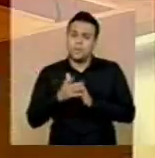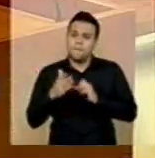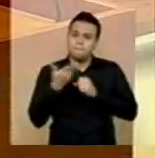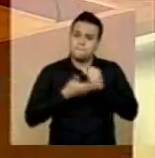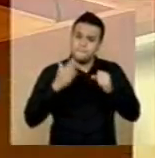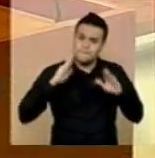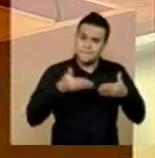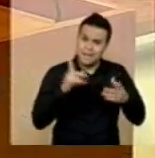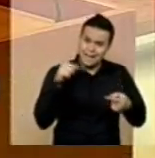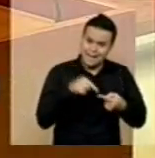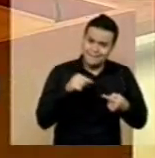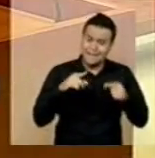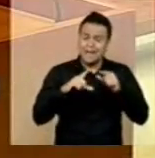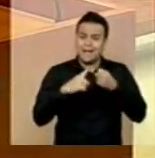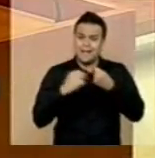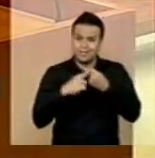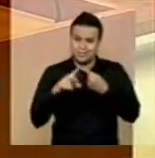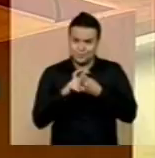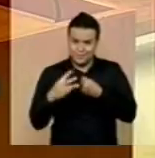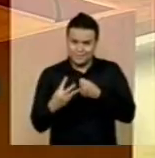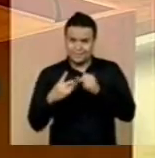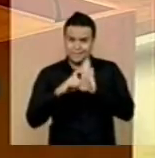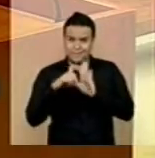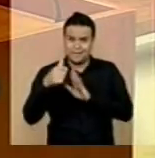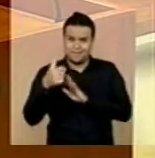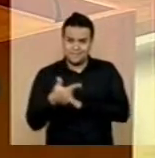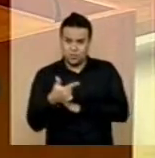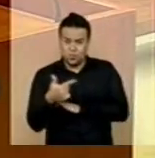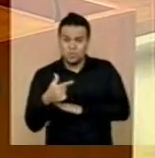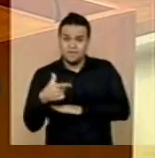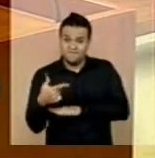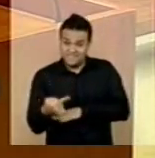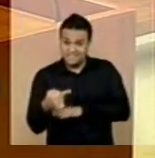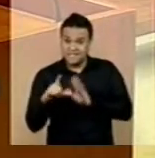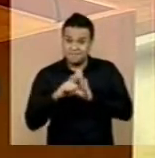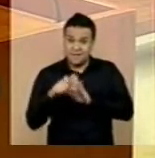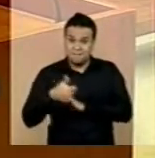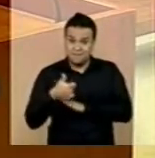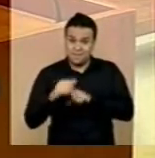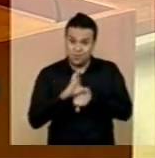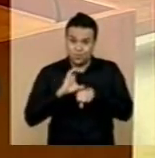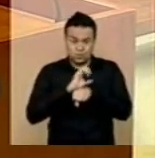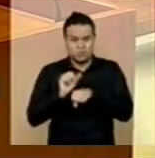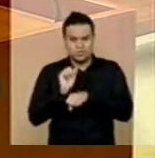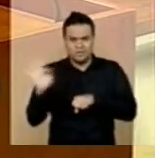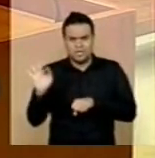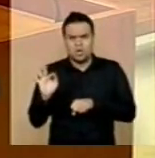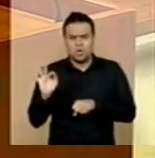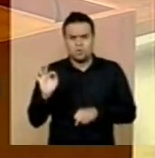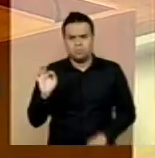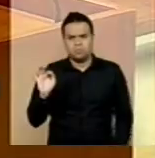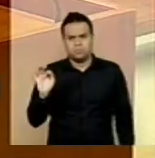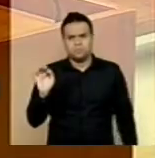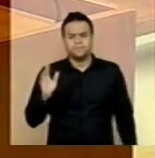base nos artigos 53, parágrafo 2º e 27, parágrafo 1º da Constituição Federal. Lógico que